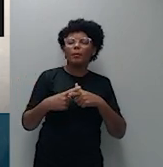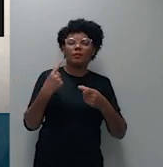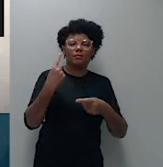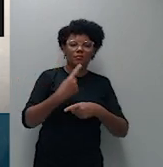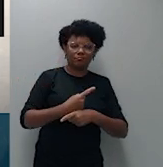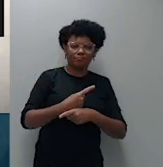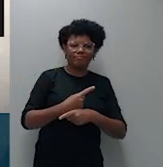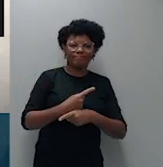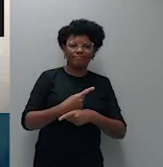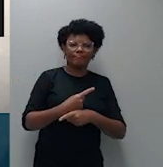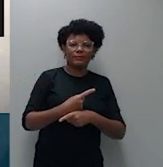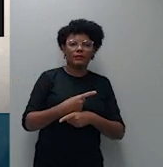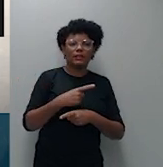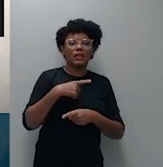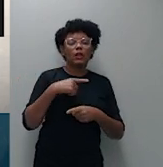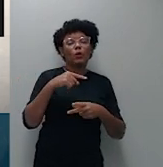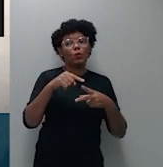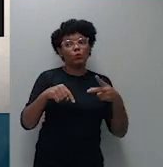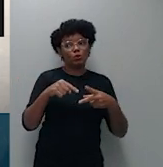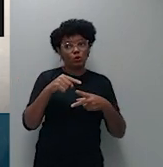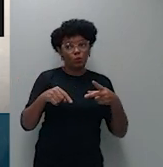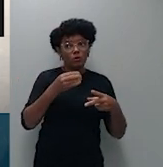acharia desde o uso